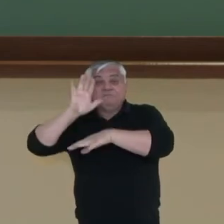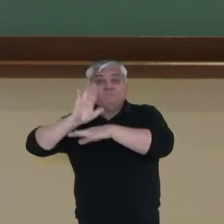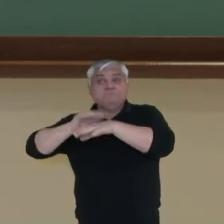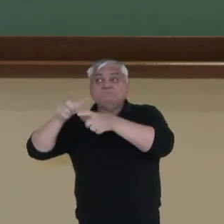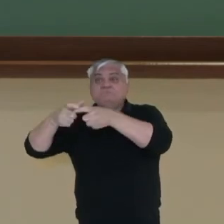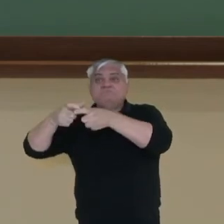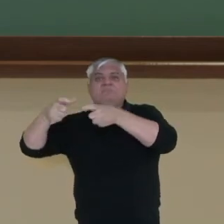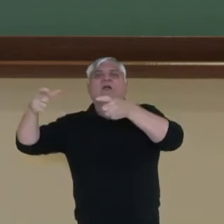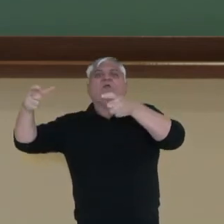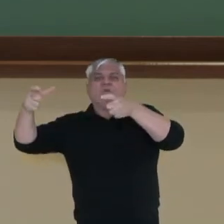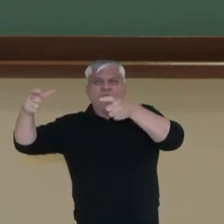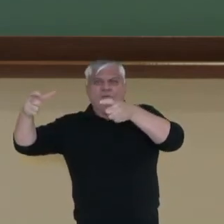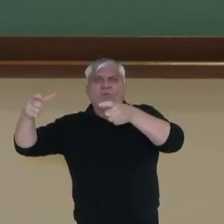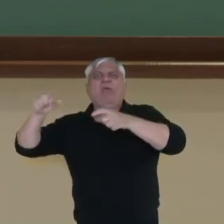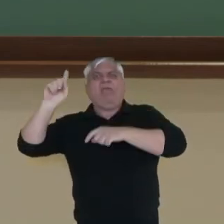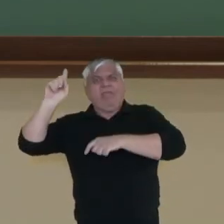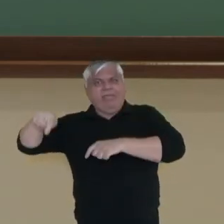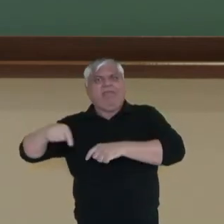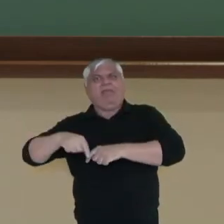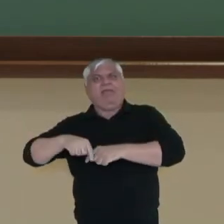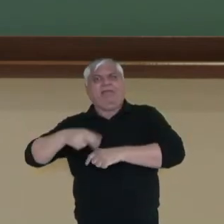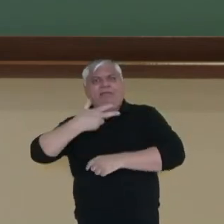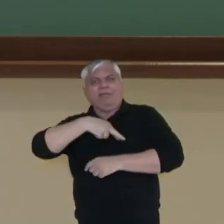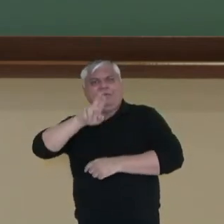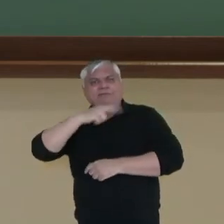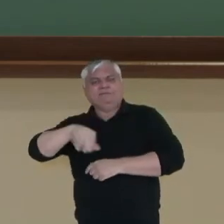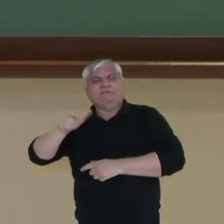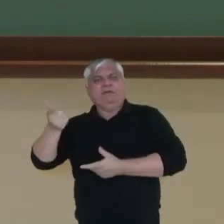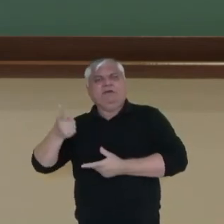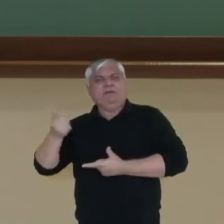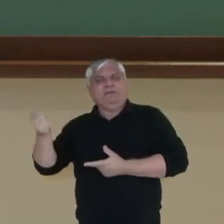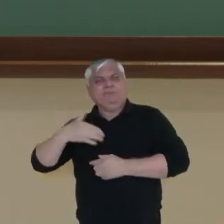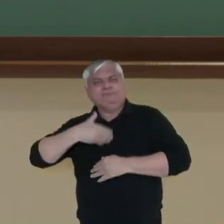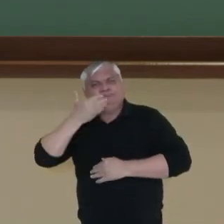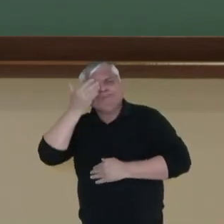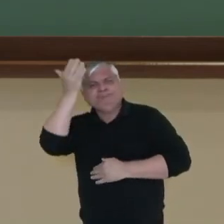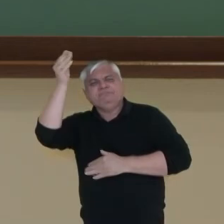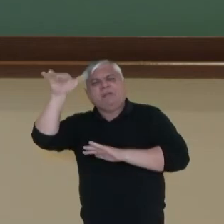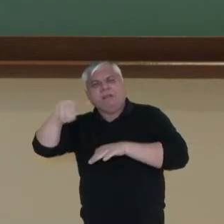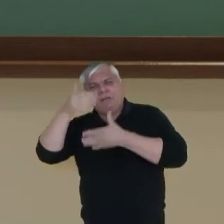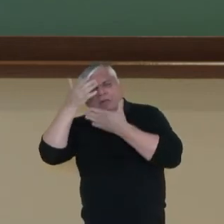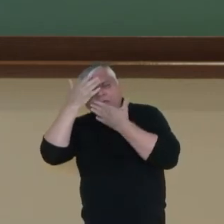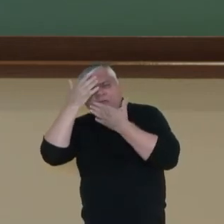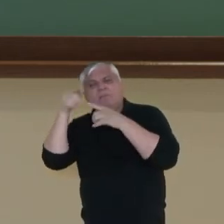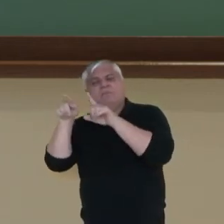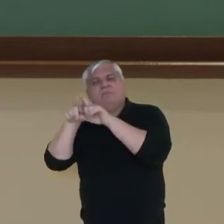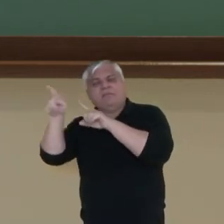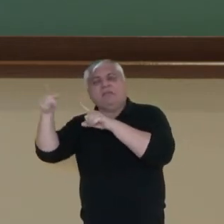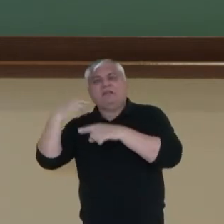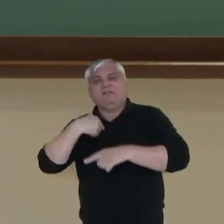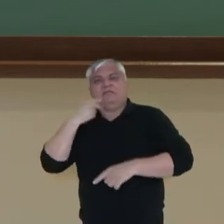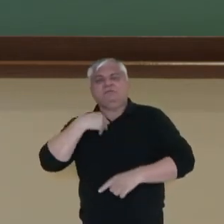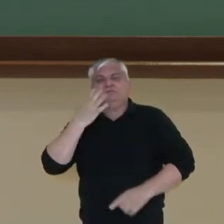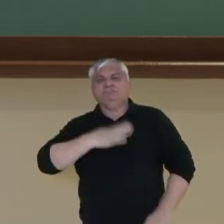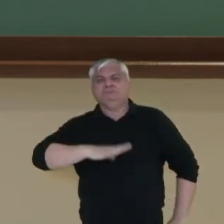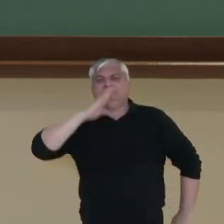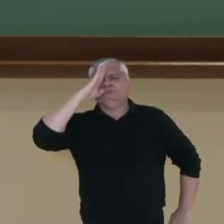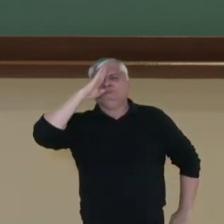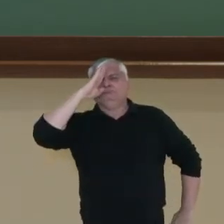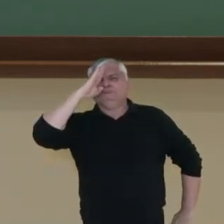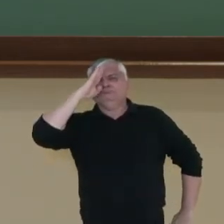país de maioria islâmica em relação a poder militar. É o país que tem o